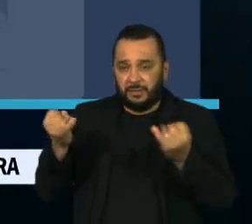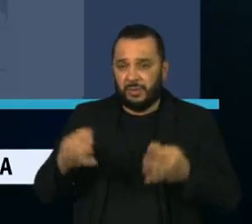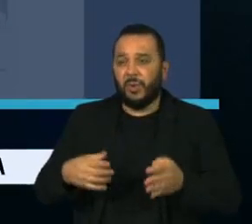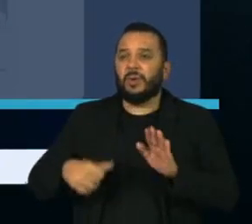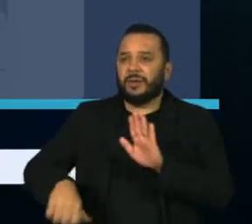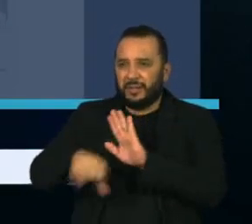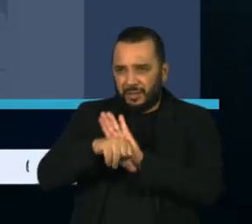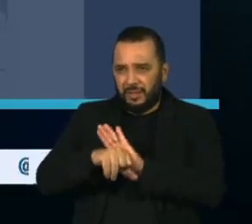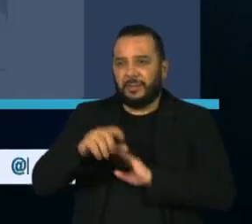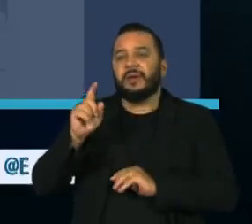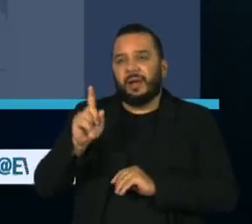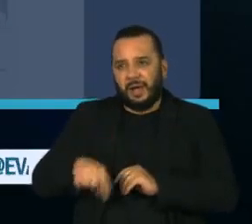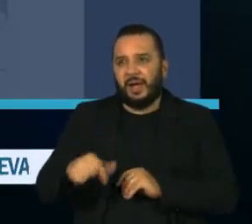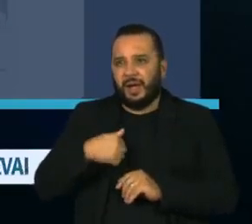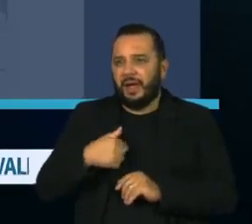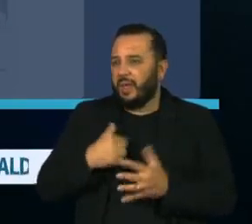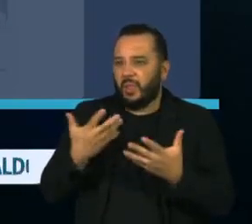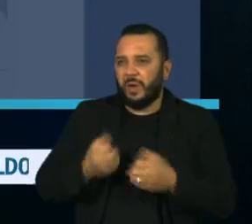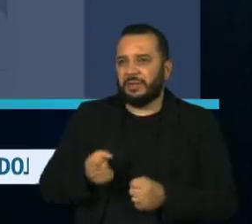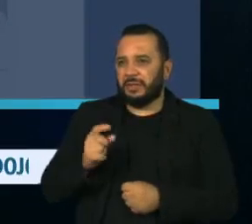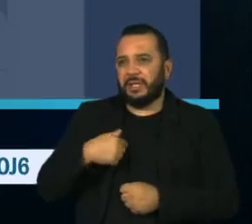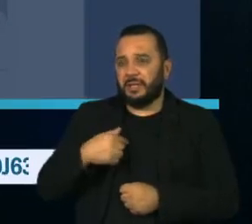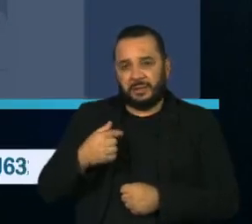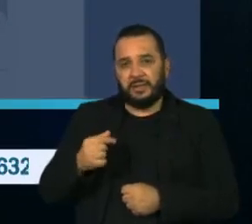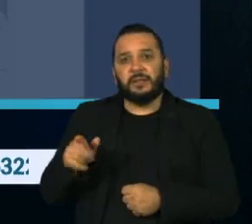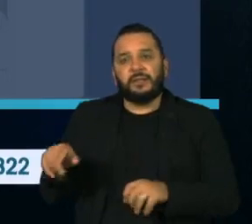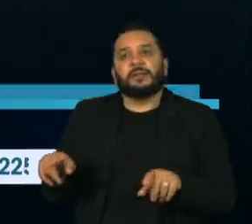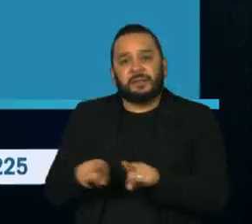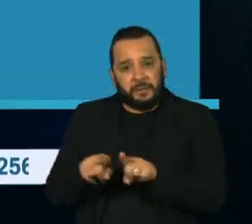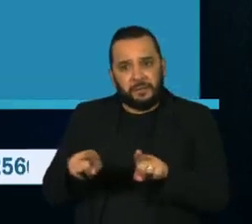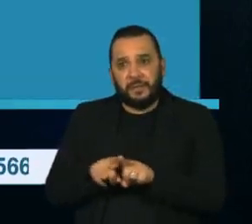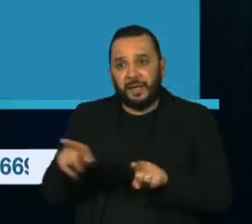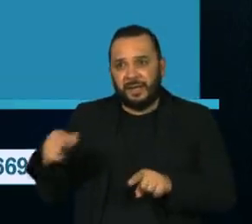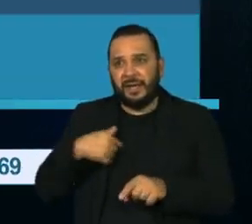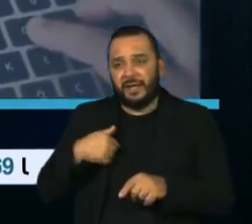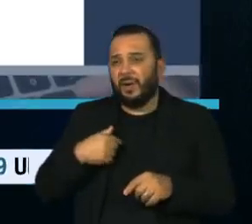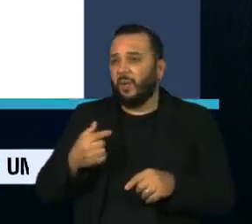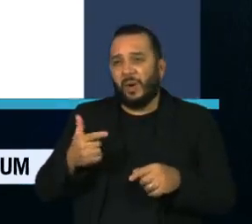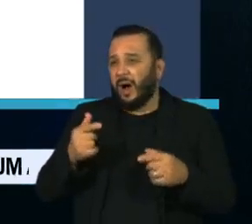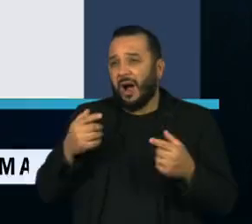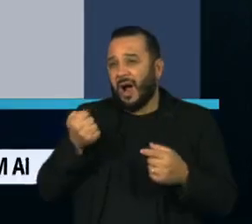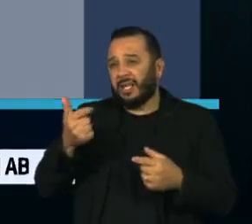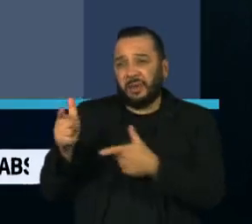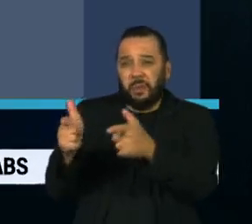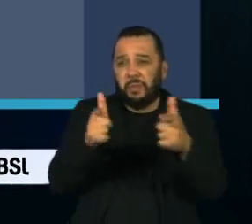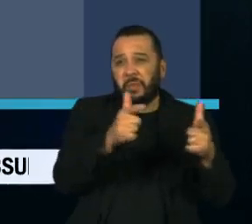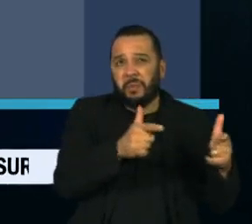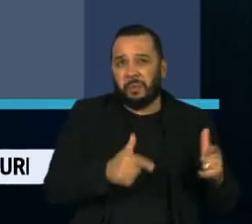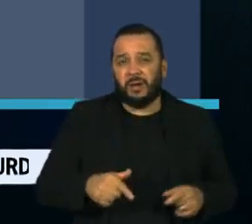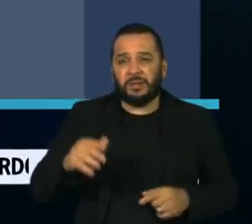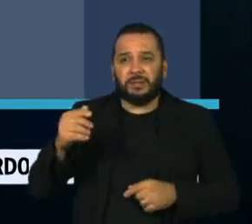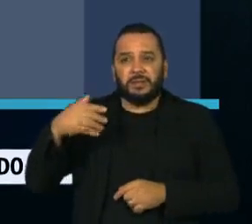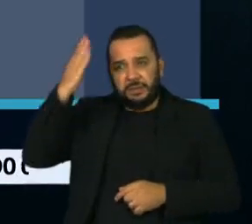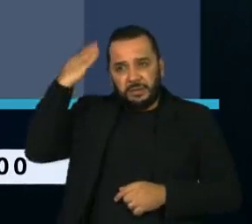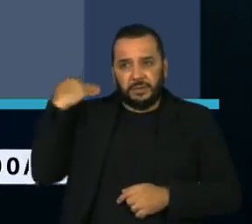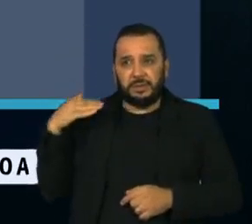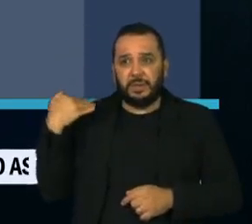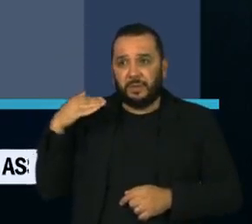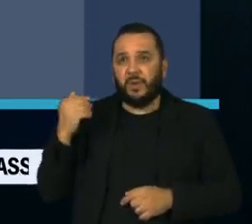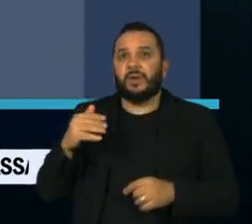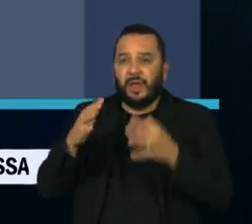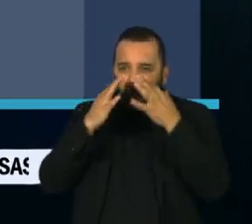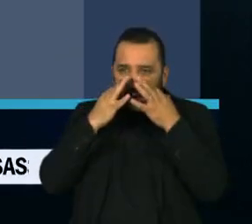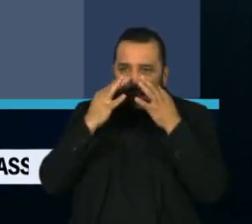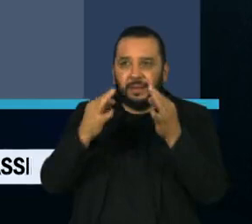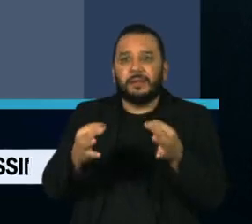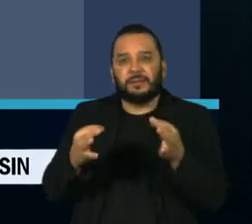crime foi causado pela intolerância e a vítima evitou uma tragédia maior. Simone Tebet, do MDB, pediu que o caso faça soar o alerta